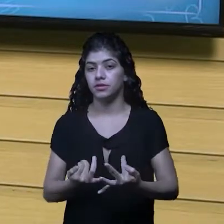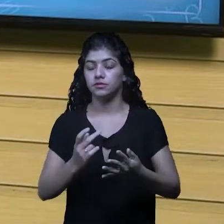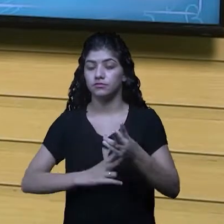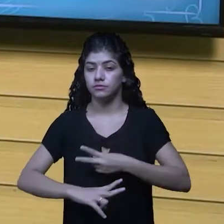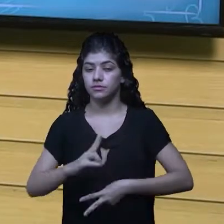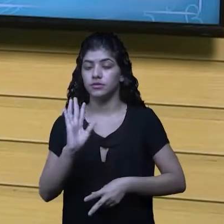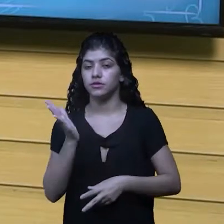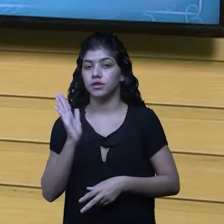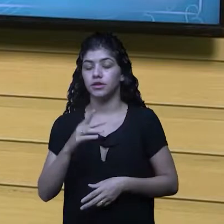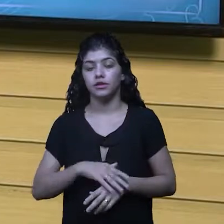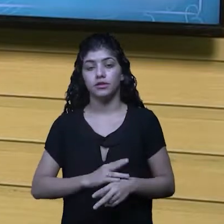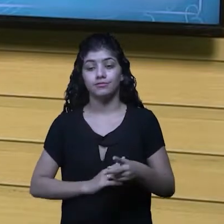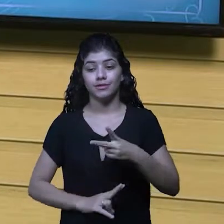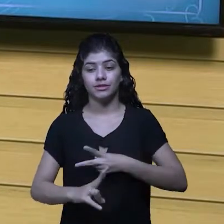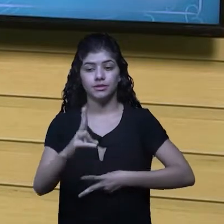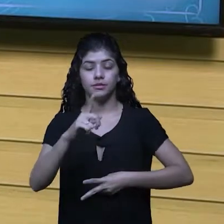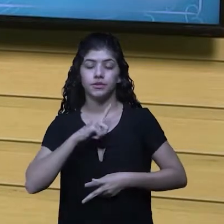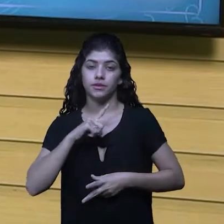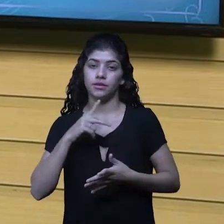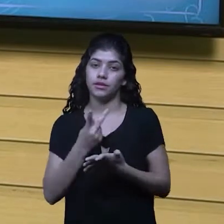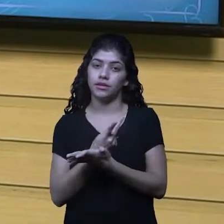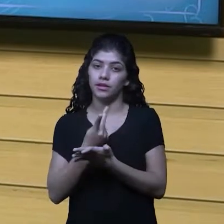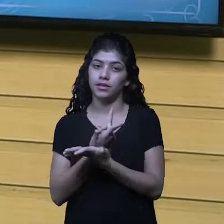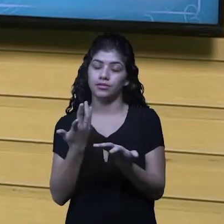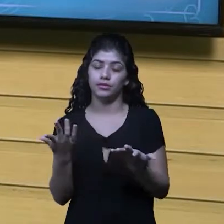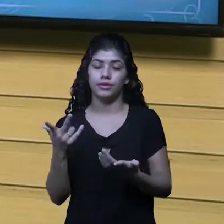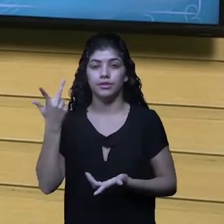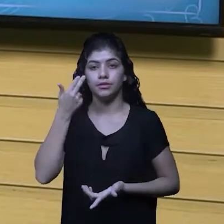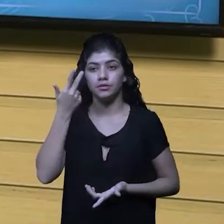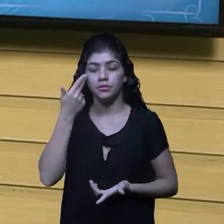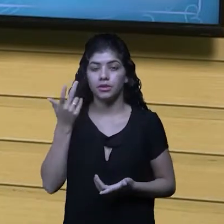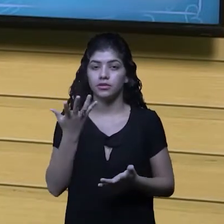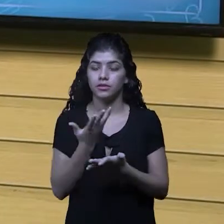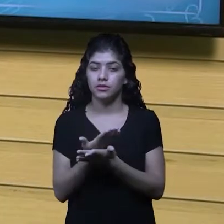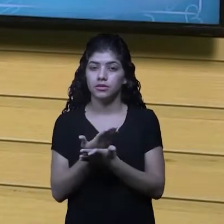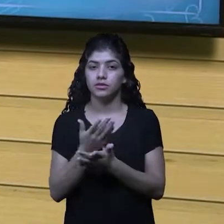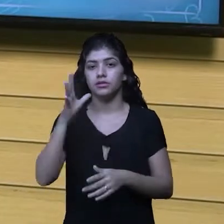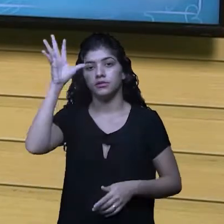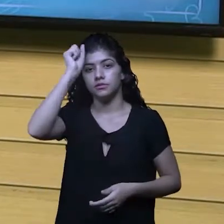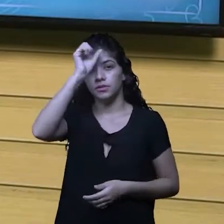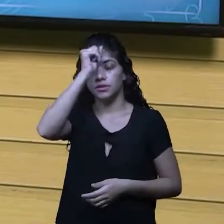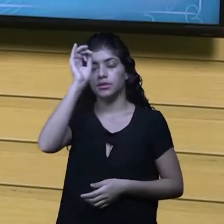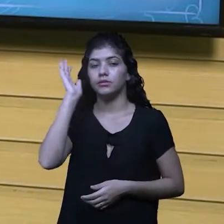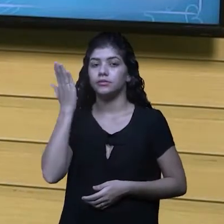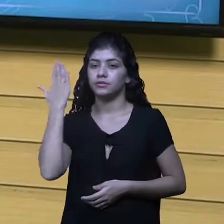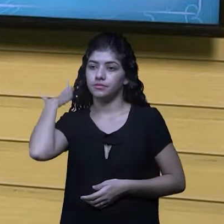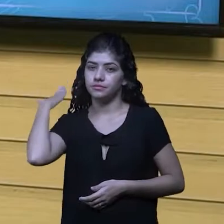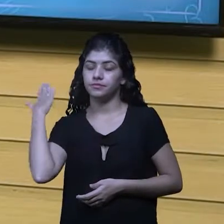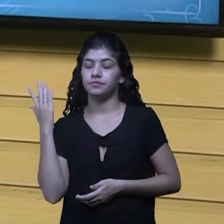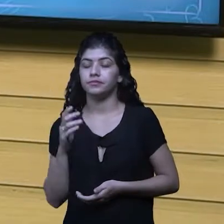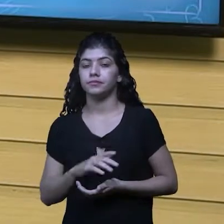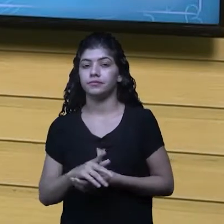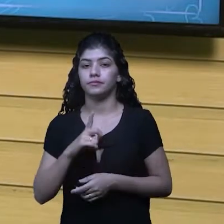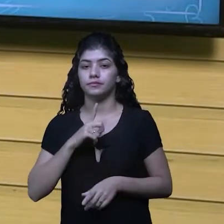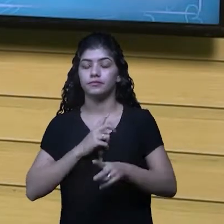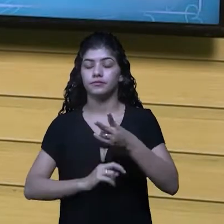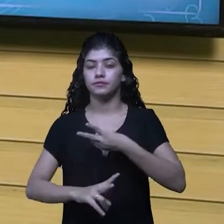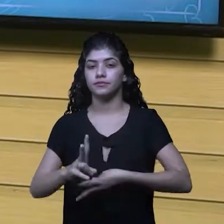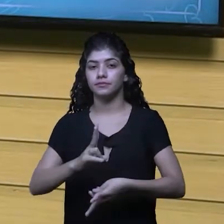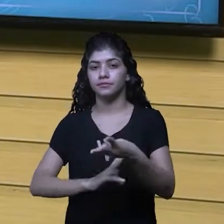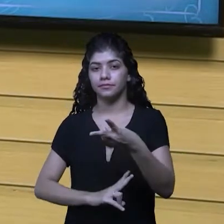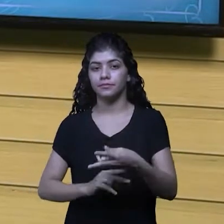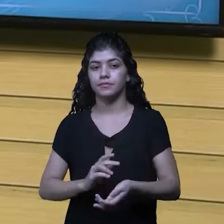vão estar sempre presentes. Então, estes erros que nós aprendemos nas aulas anteriores, eles aparecem sempre